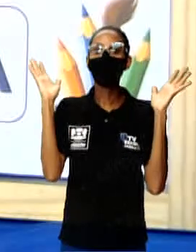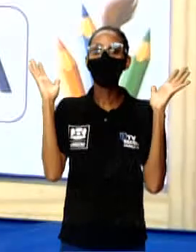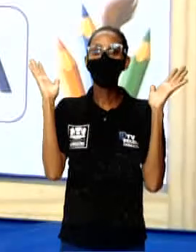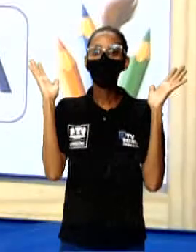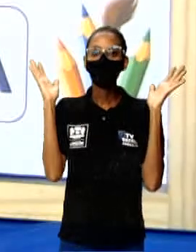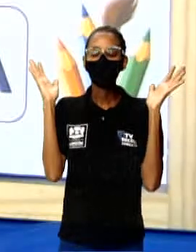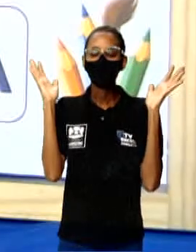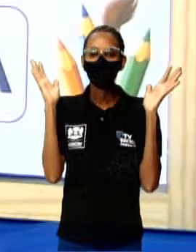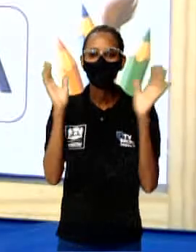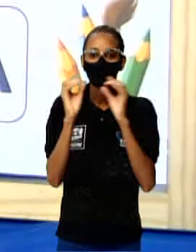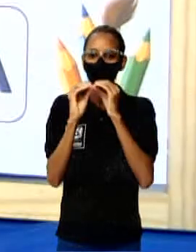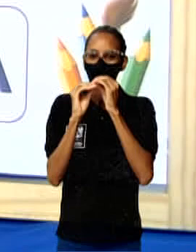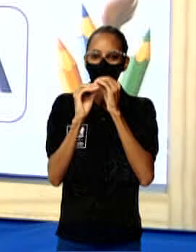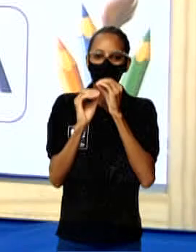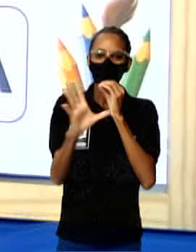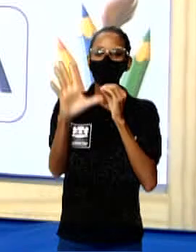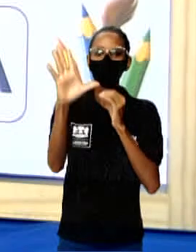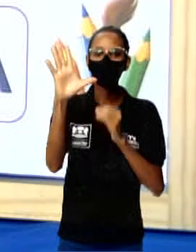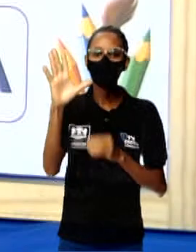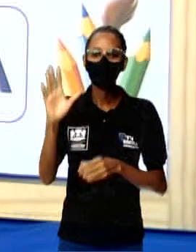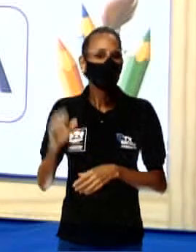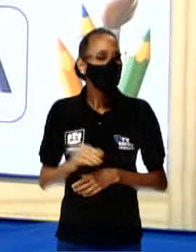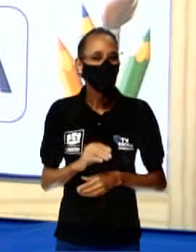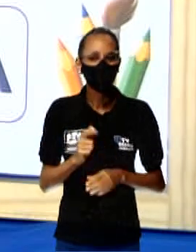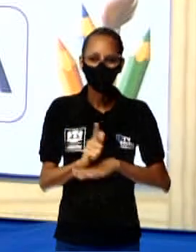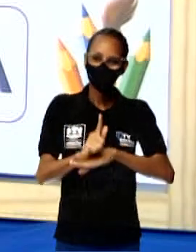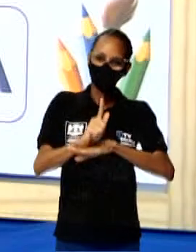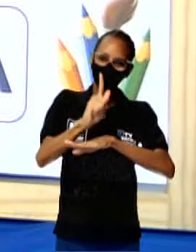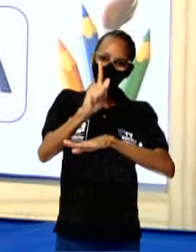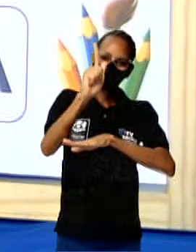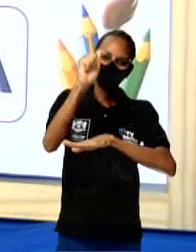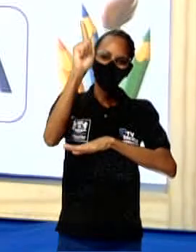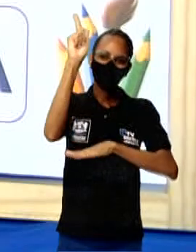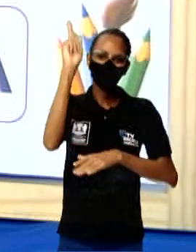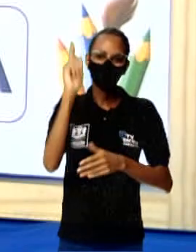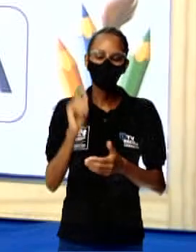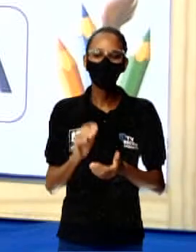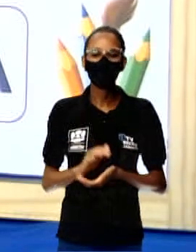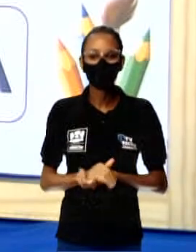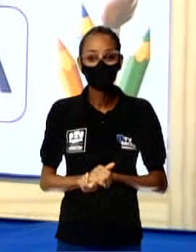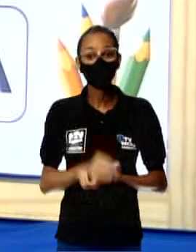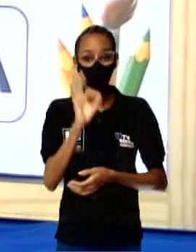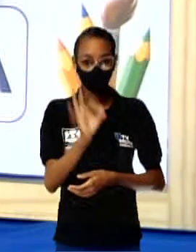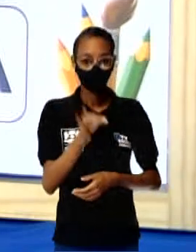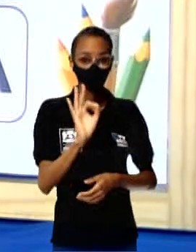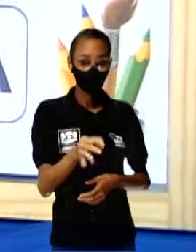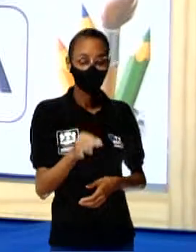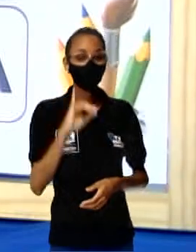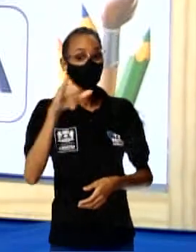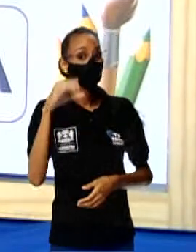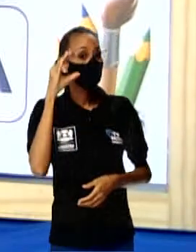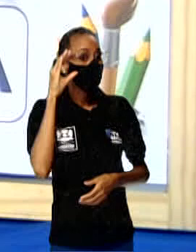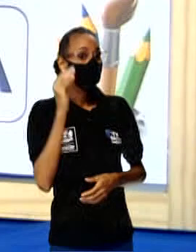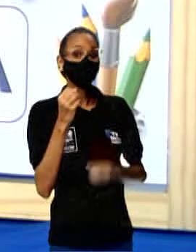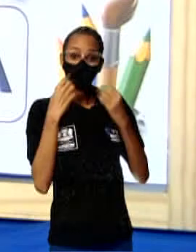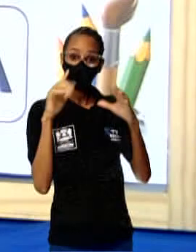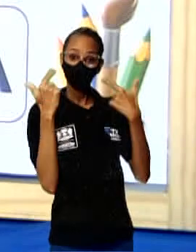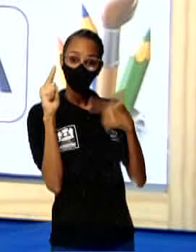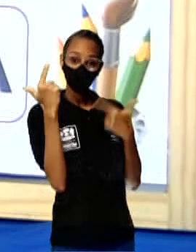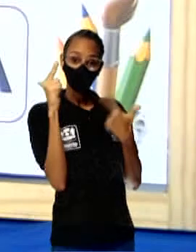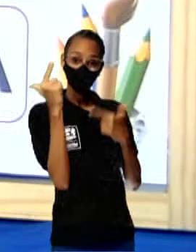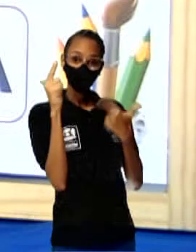e soprou de colorir e vá isuka te